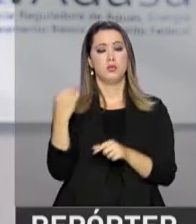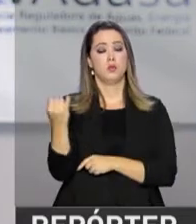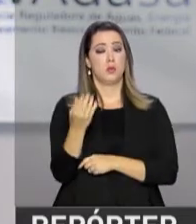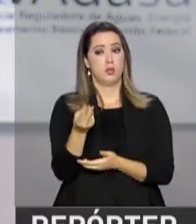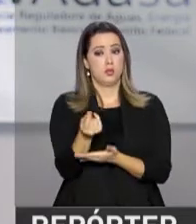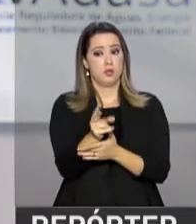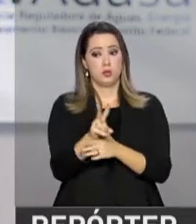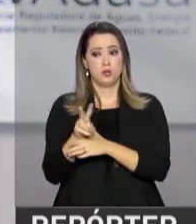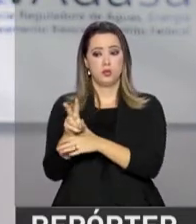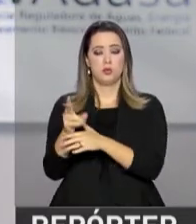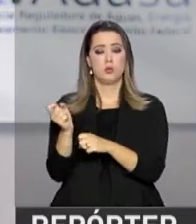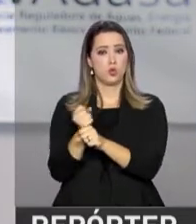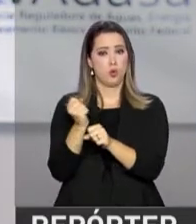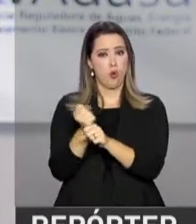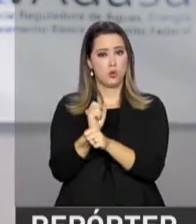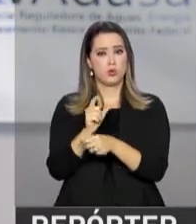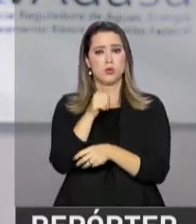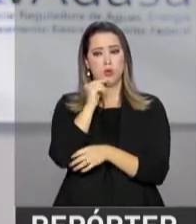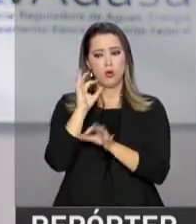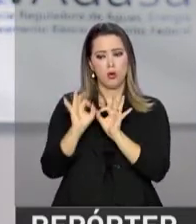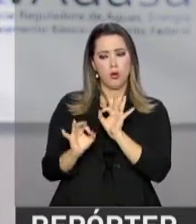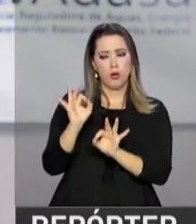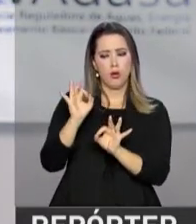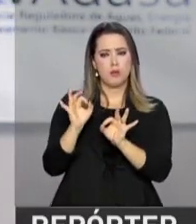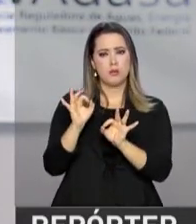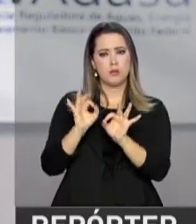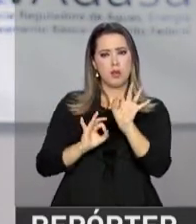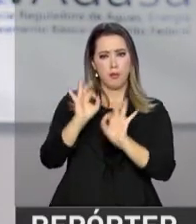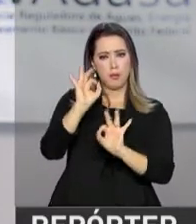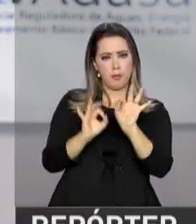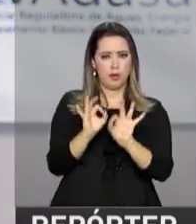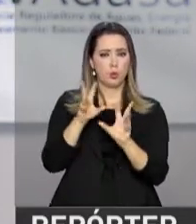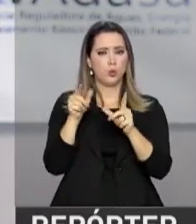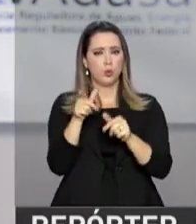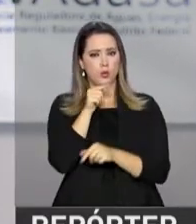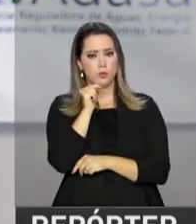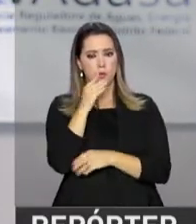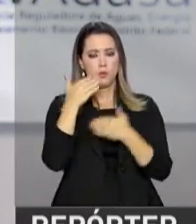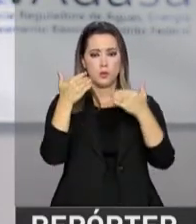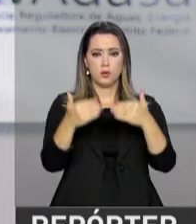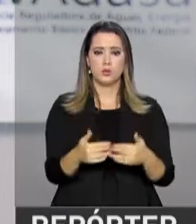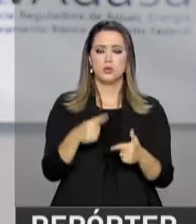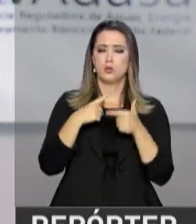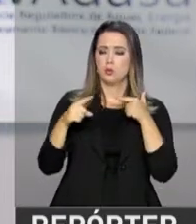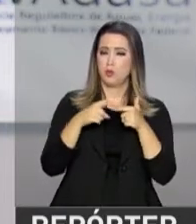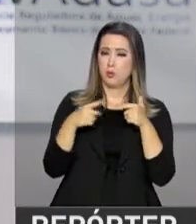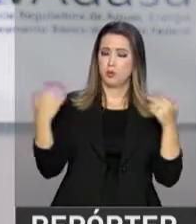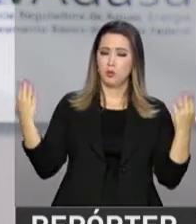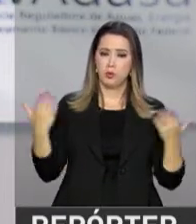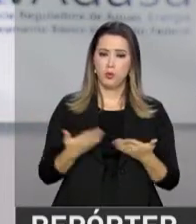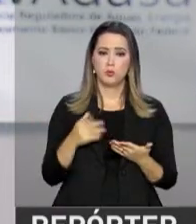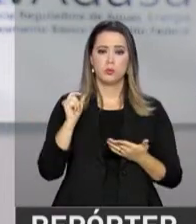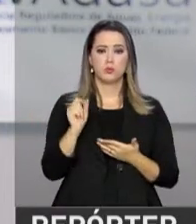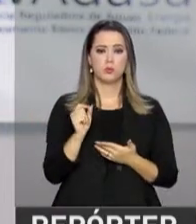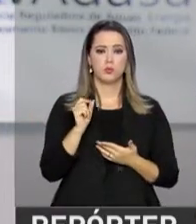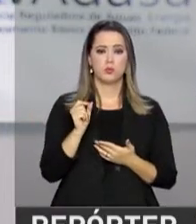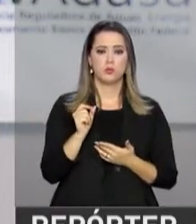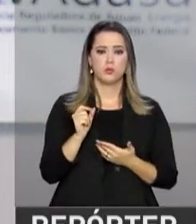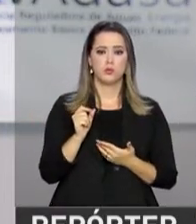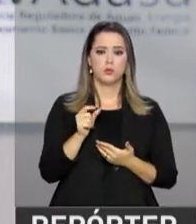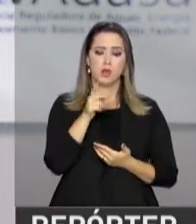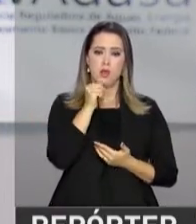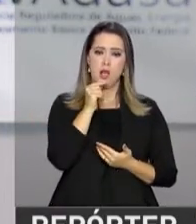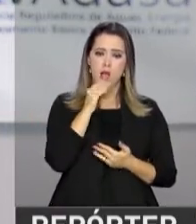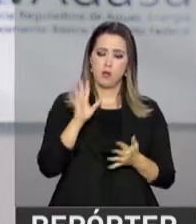de infraestrutura ou seja diante do dilema que nós estamos passando né de ar de